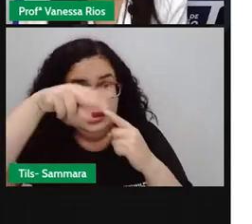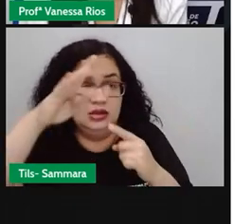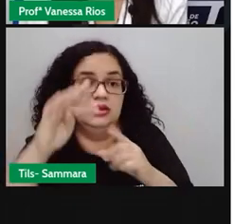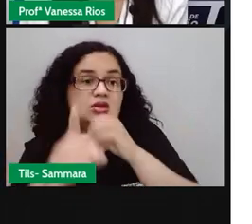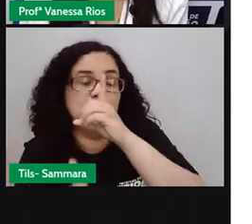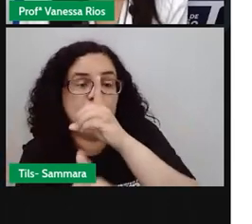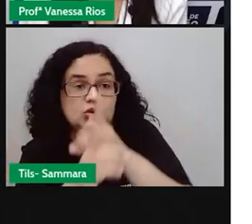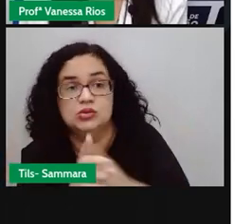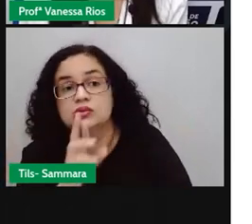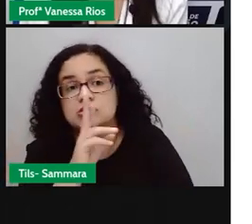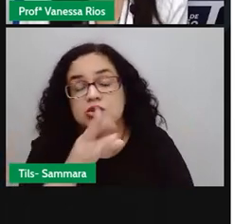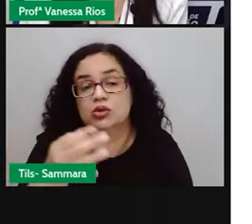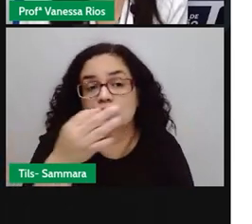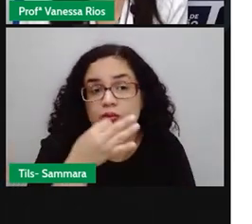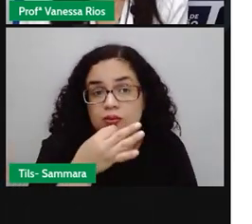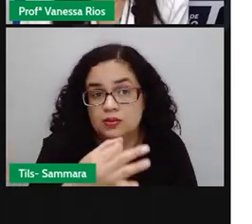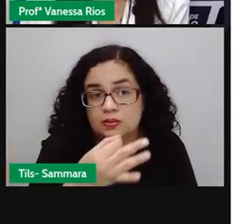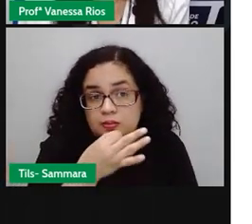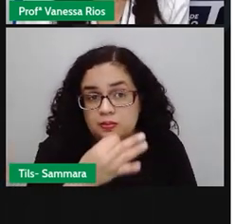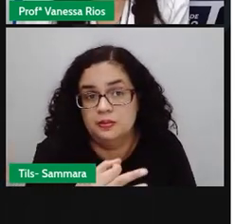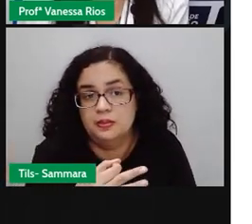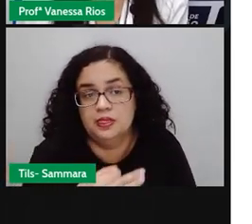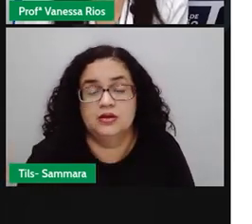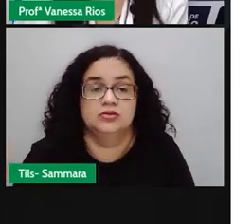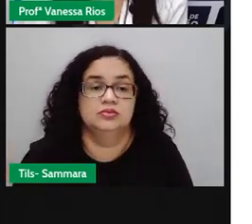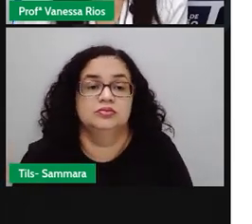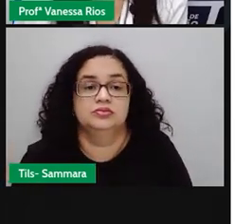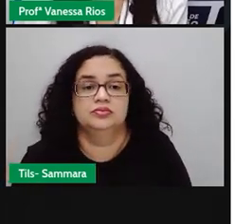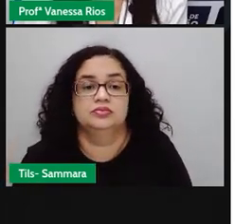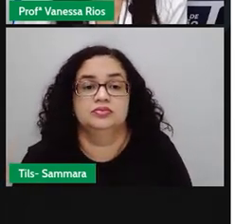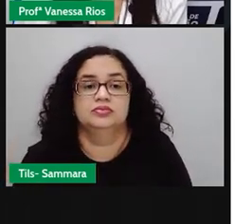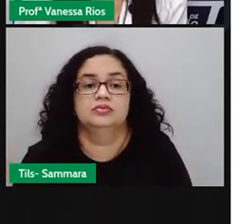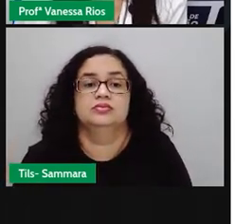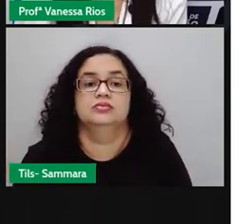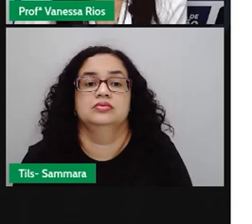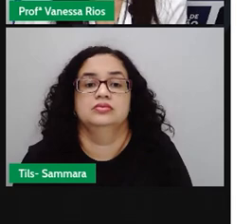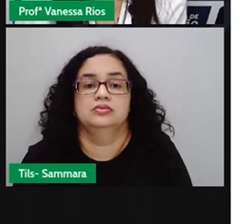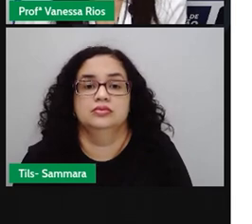aí ao seu objetivo, que é completar o aquário dela.